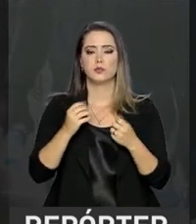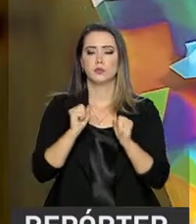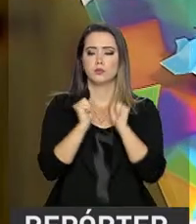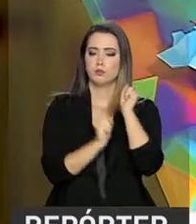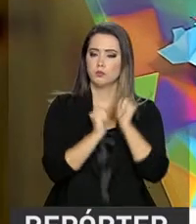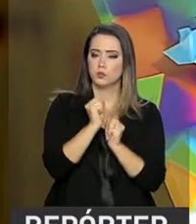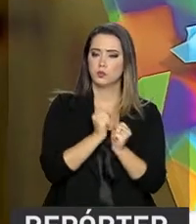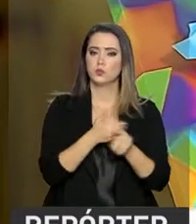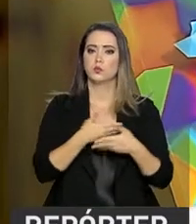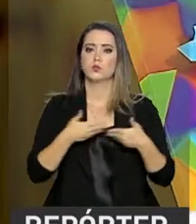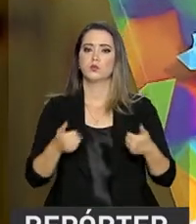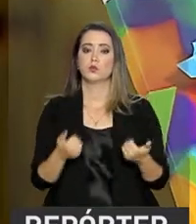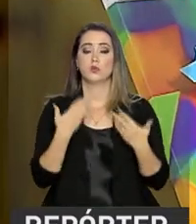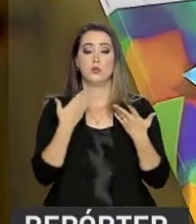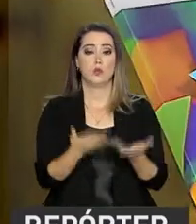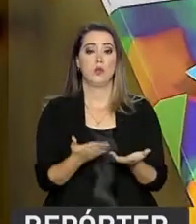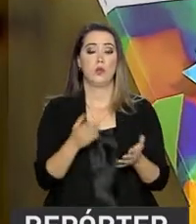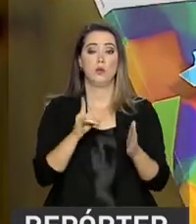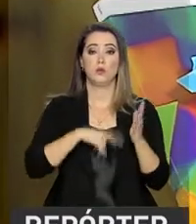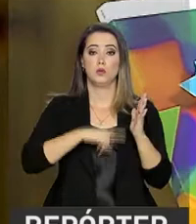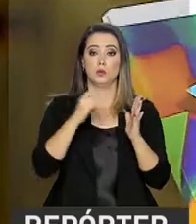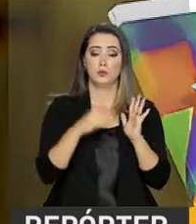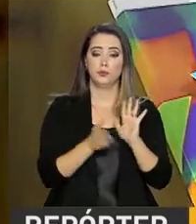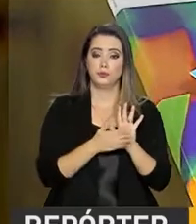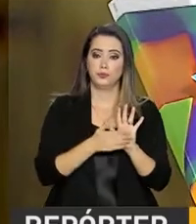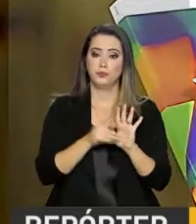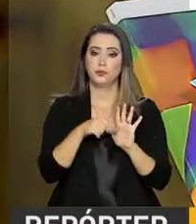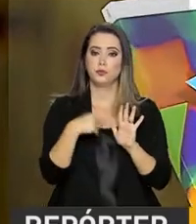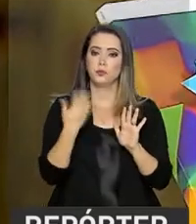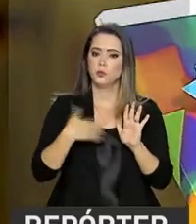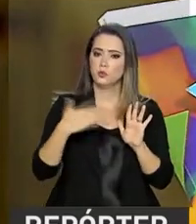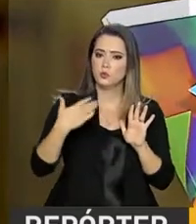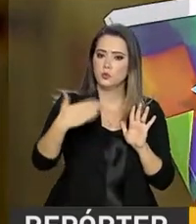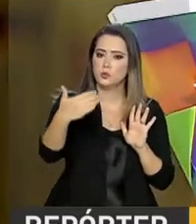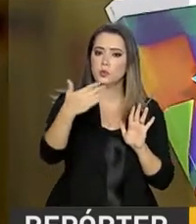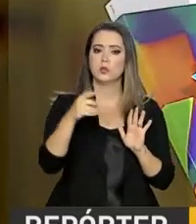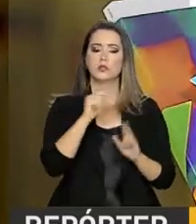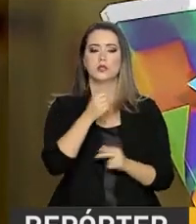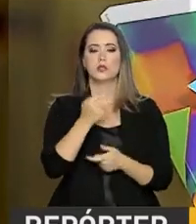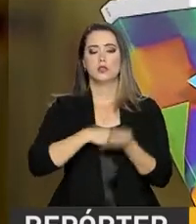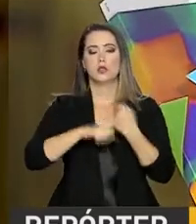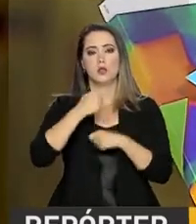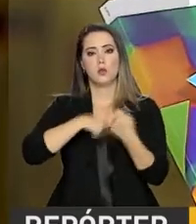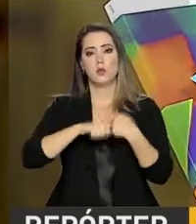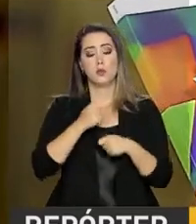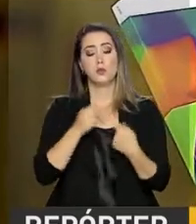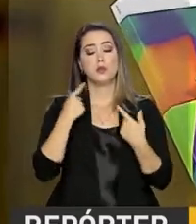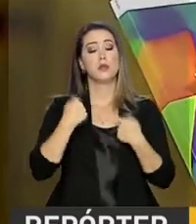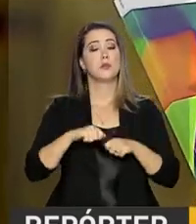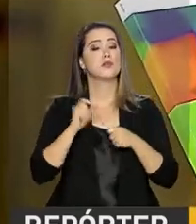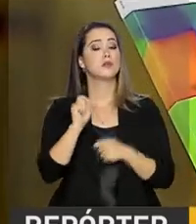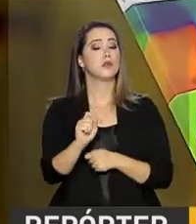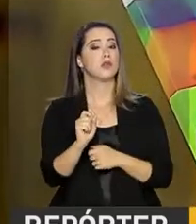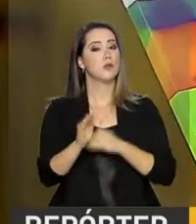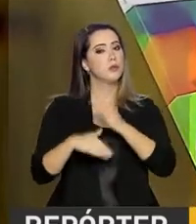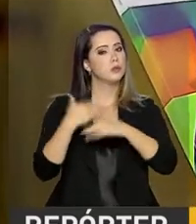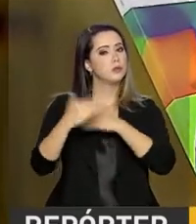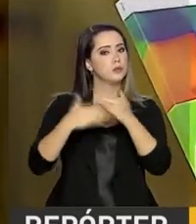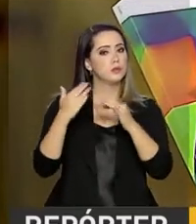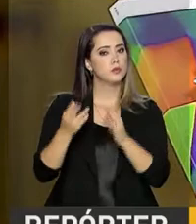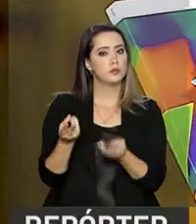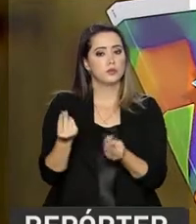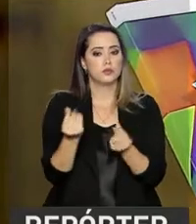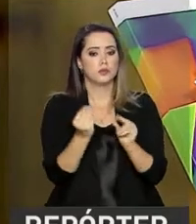com este documento em mãos o governo que é acelerar a economia e para isso é preciso um aumento dos